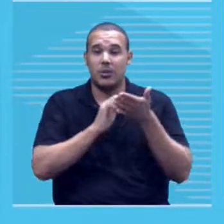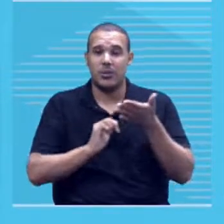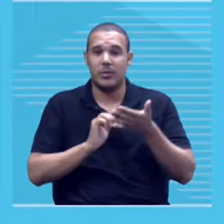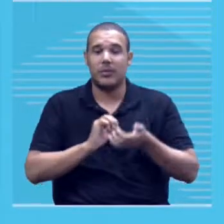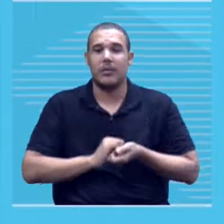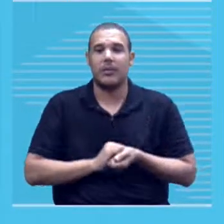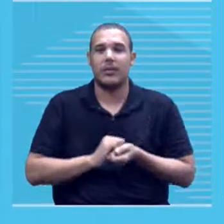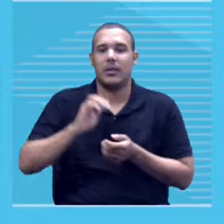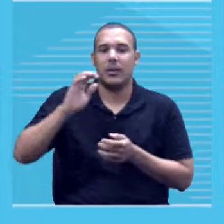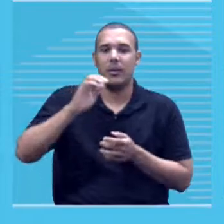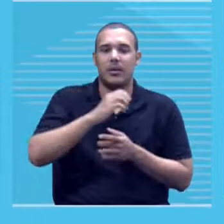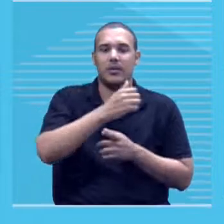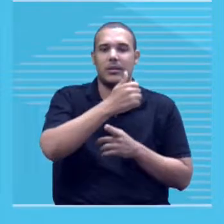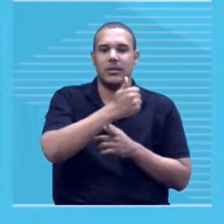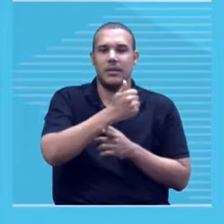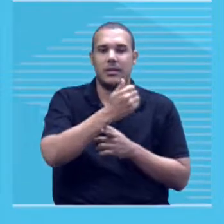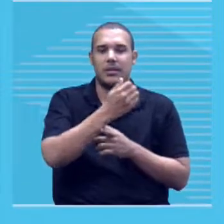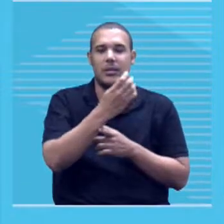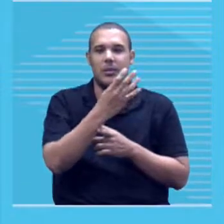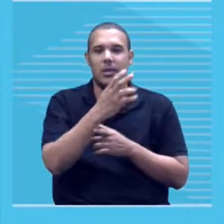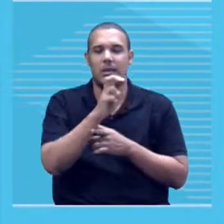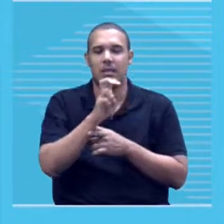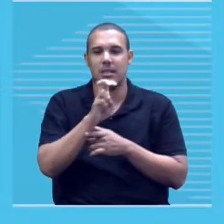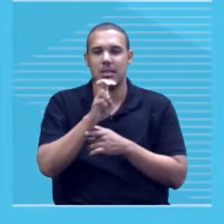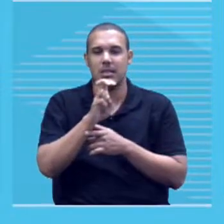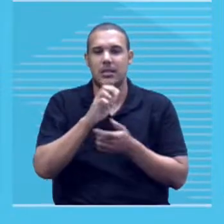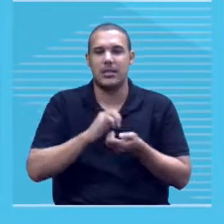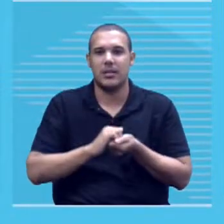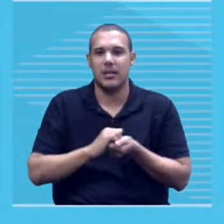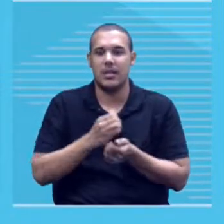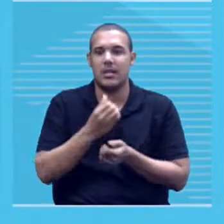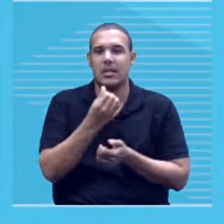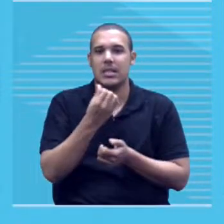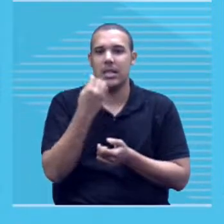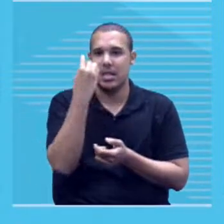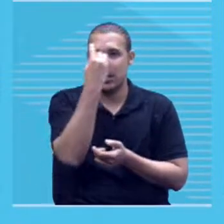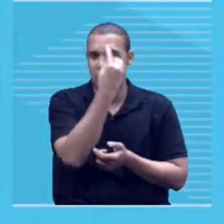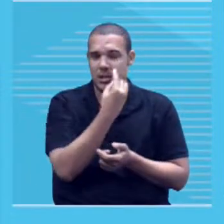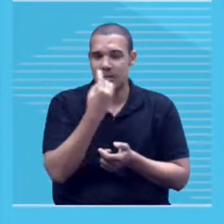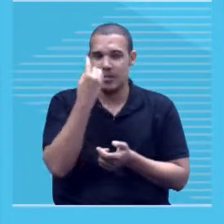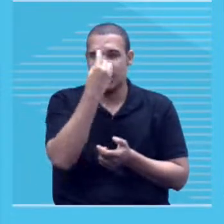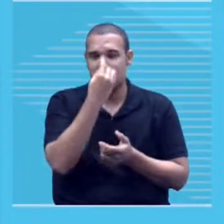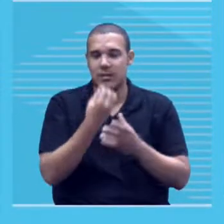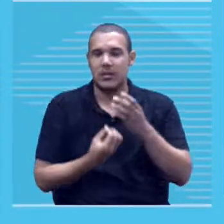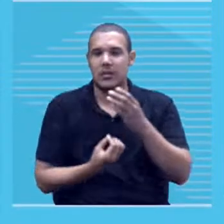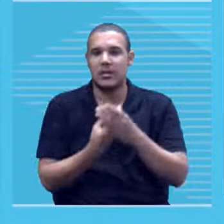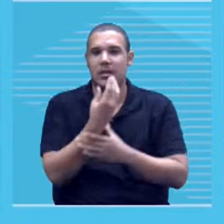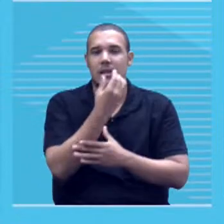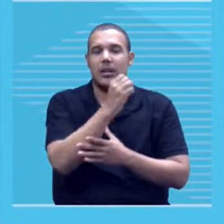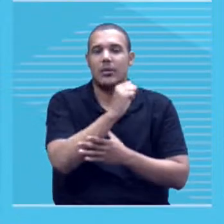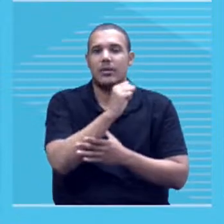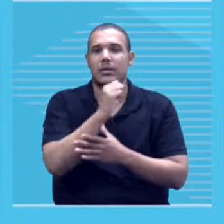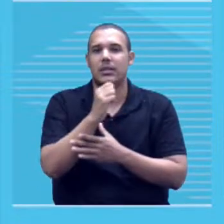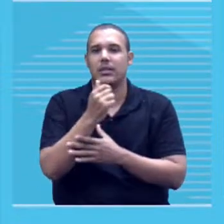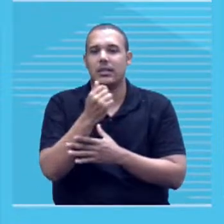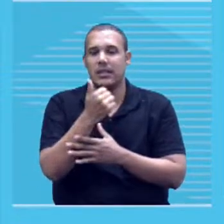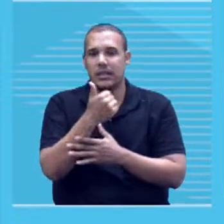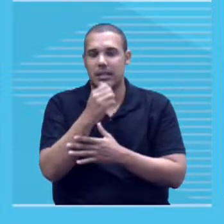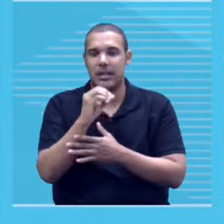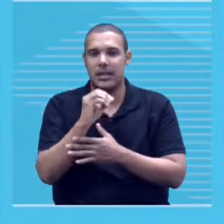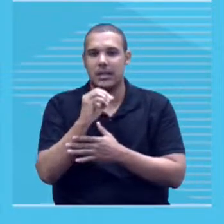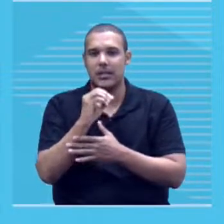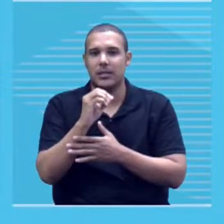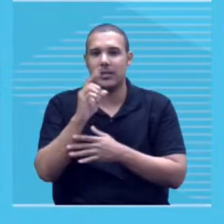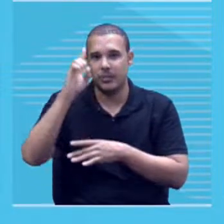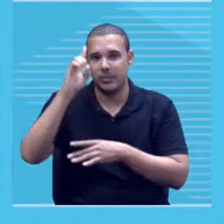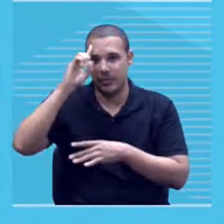de 145 watts, 6 horas úteis de sol, gera 810 watts por dia. Então, você